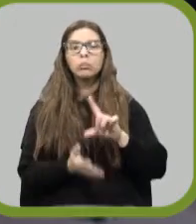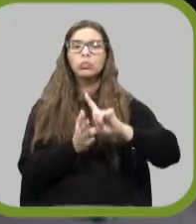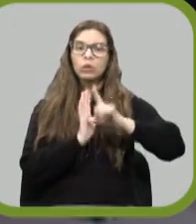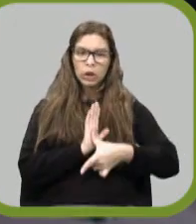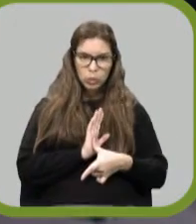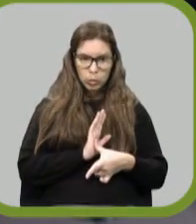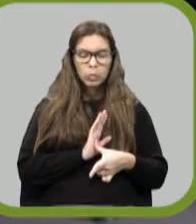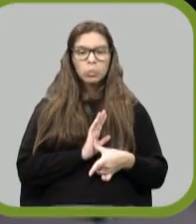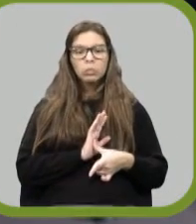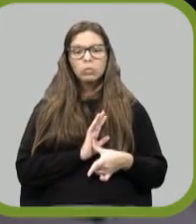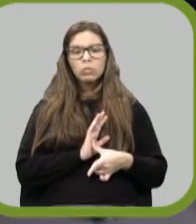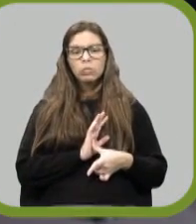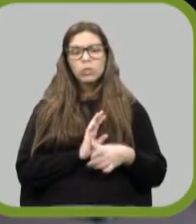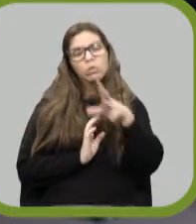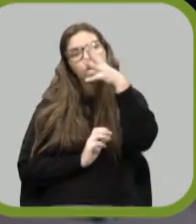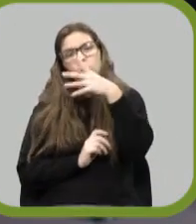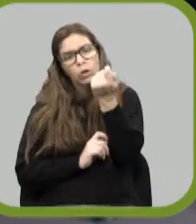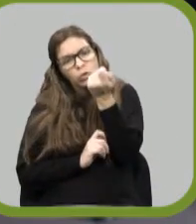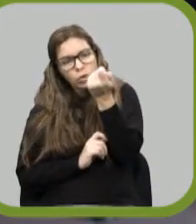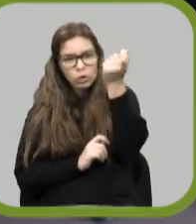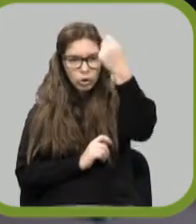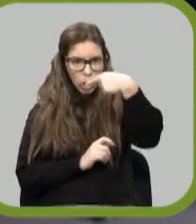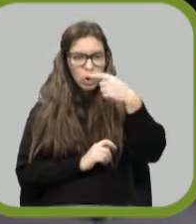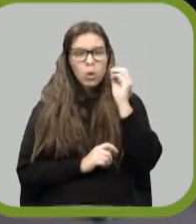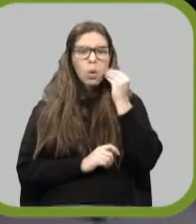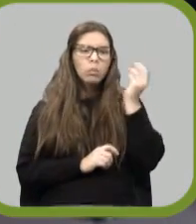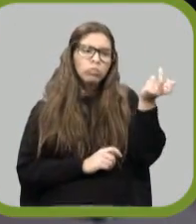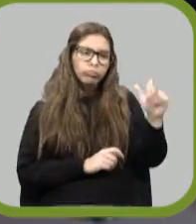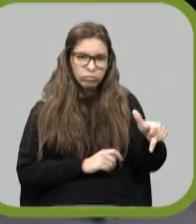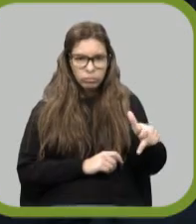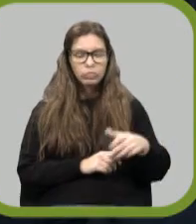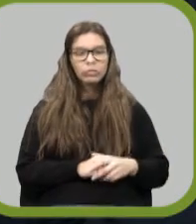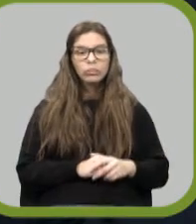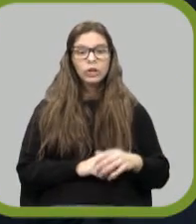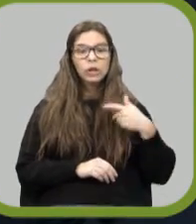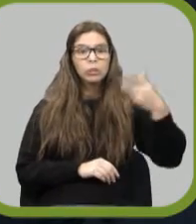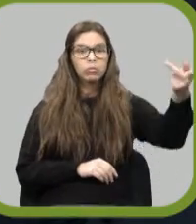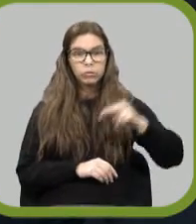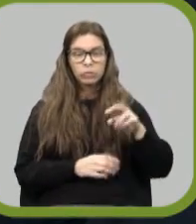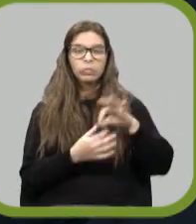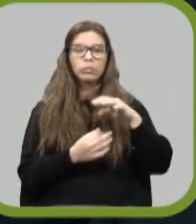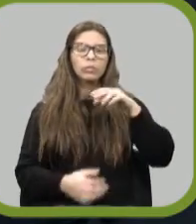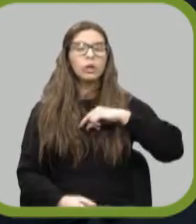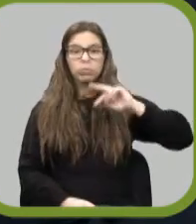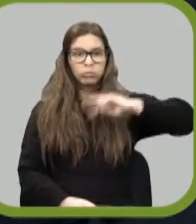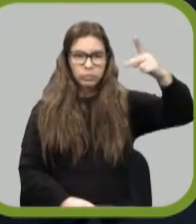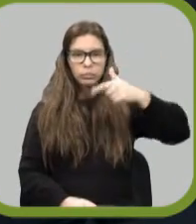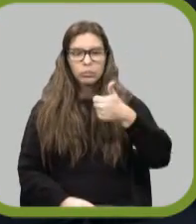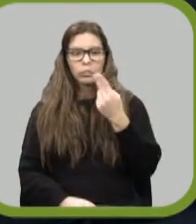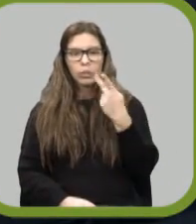O projeto, só para te contar um bocadinho de como é que isto aconteceu, eu mudei-me para Buenos Aires em